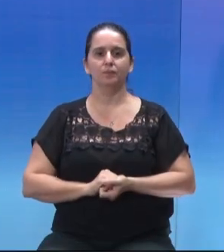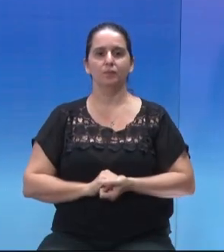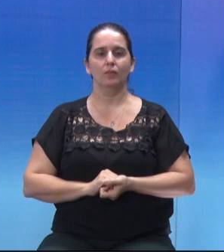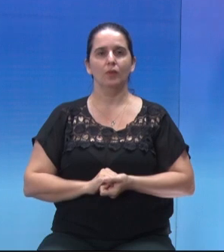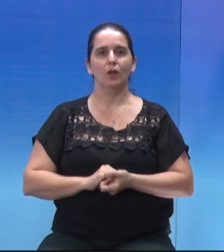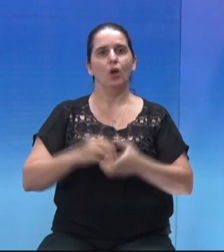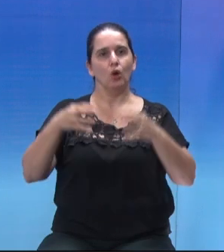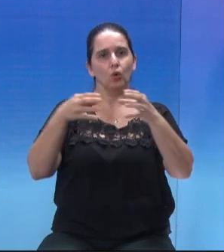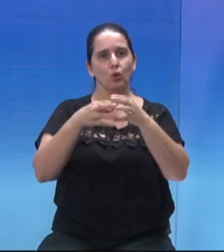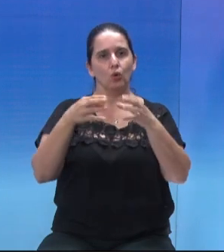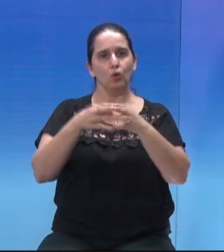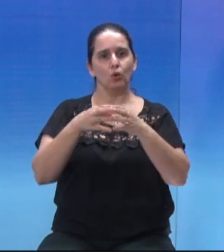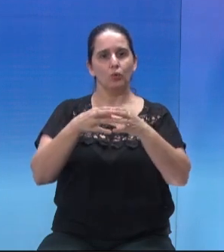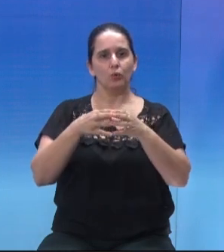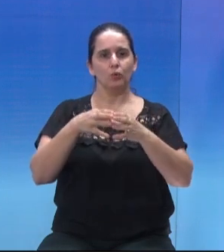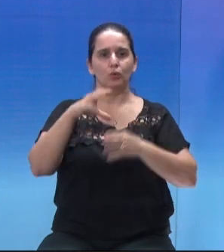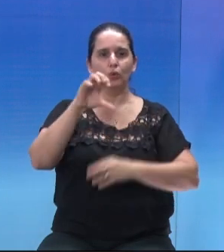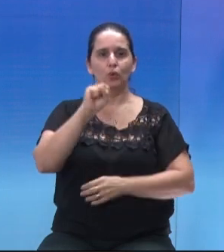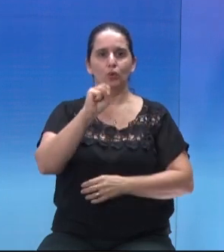Movimento